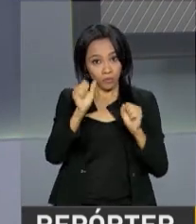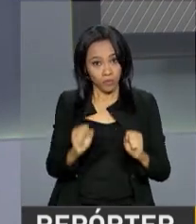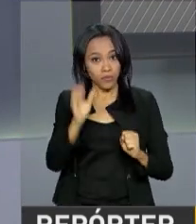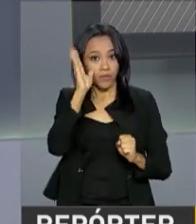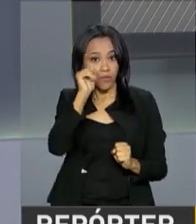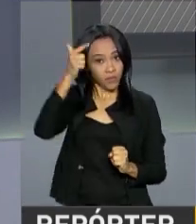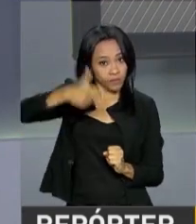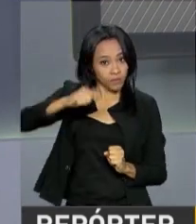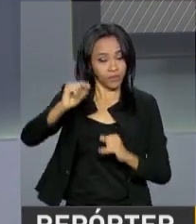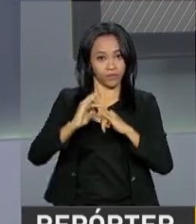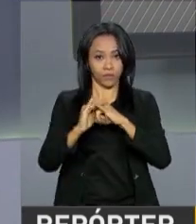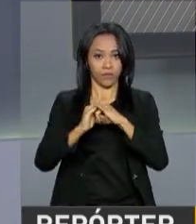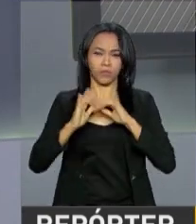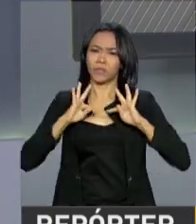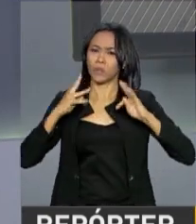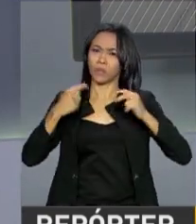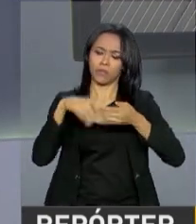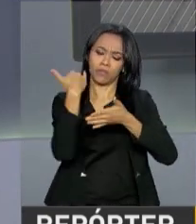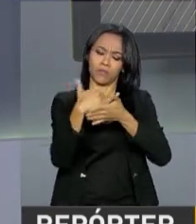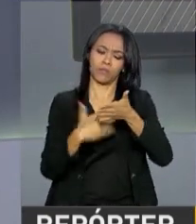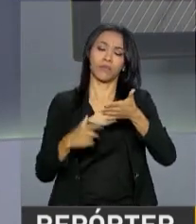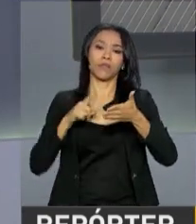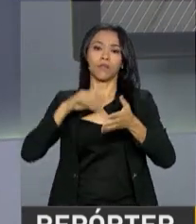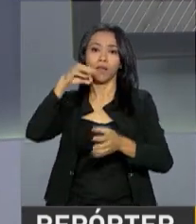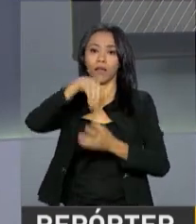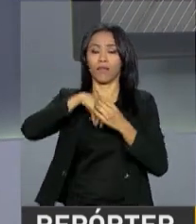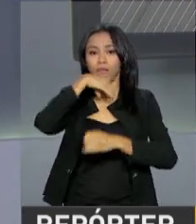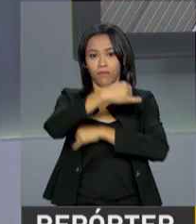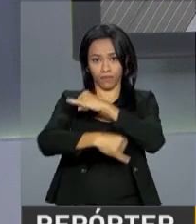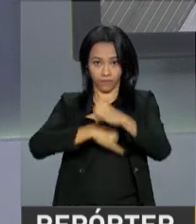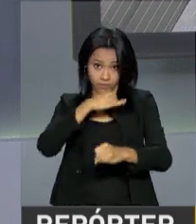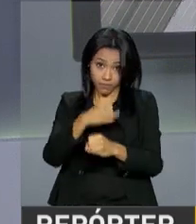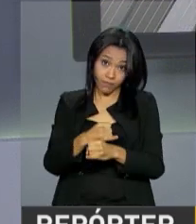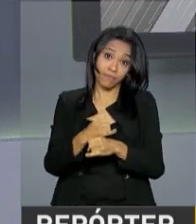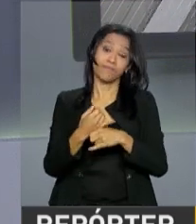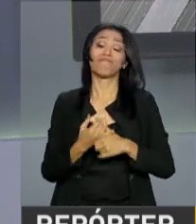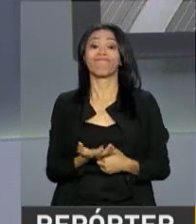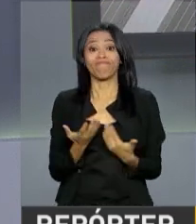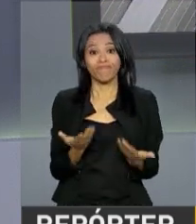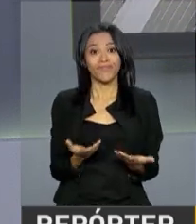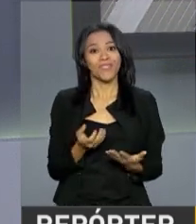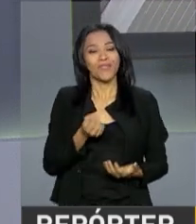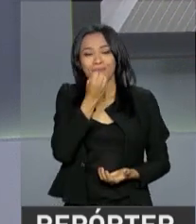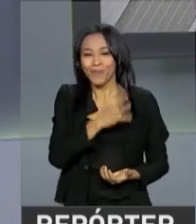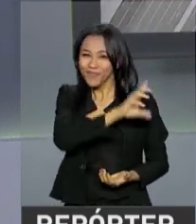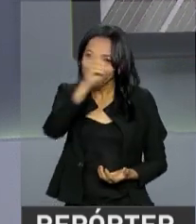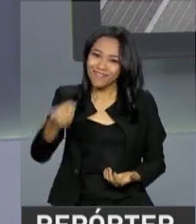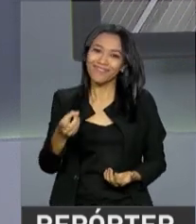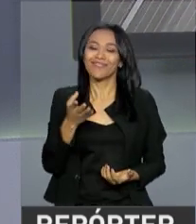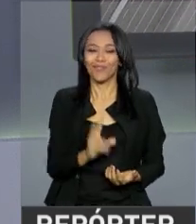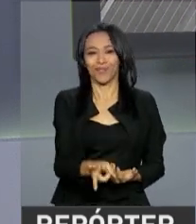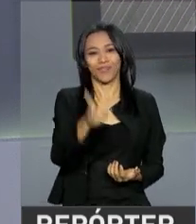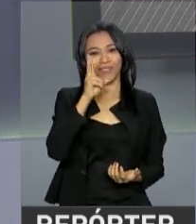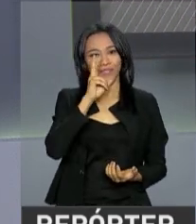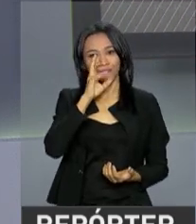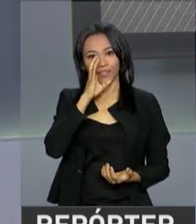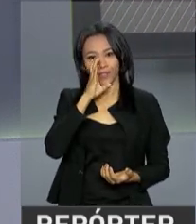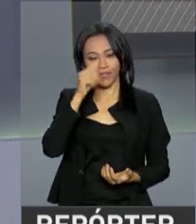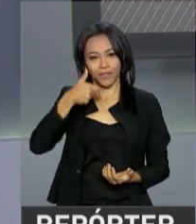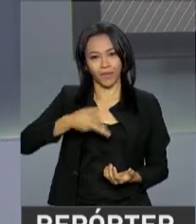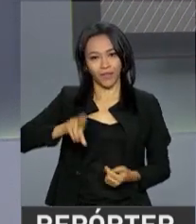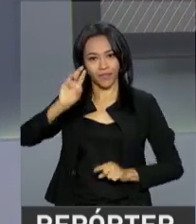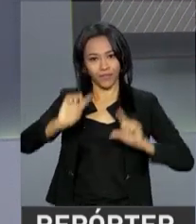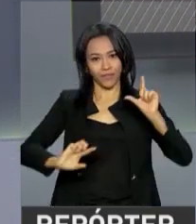no youtube e toda a nossa programação também está na página da nbr na internet bom dia pra você continue com a gente aqui na